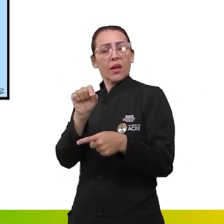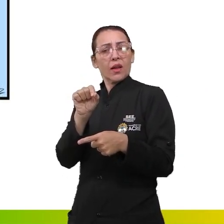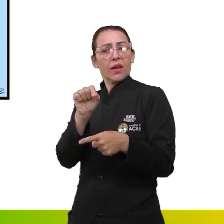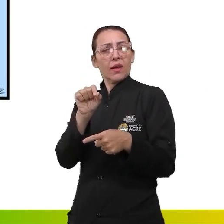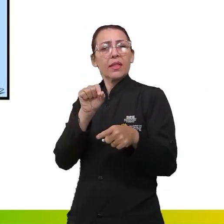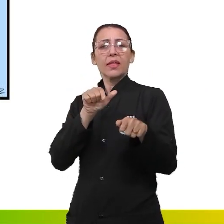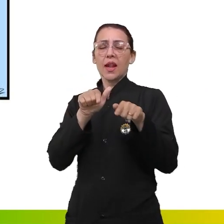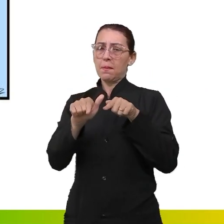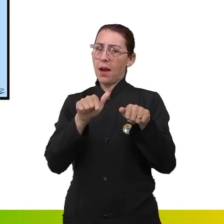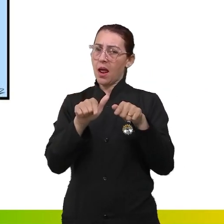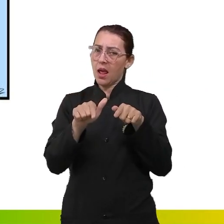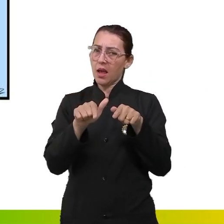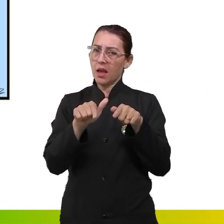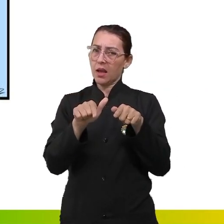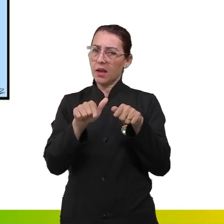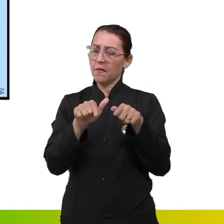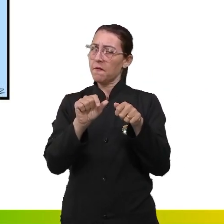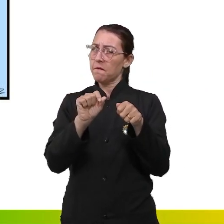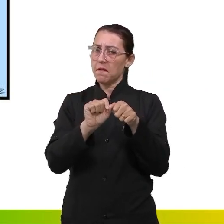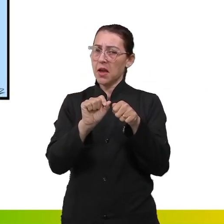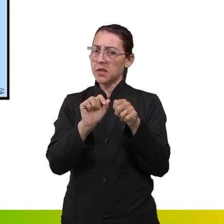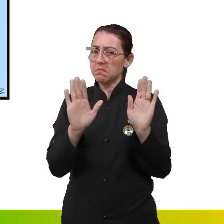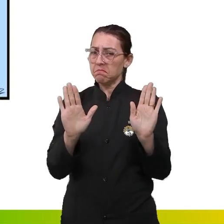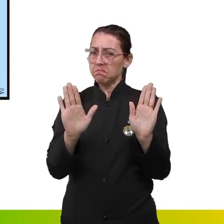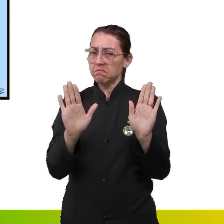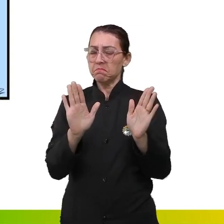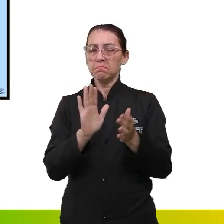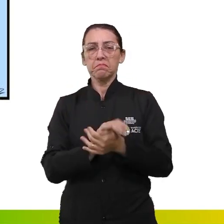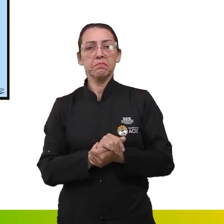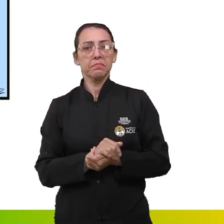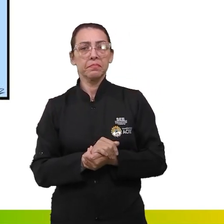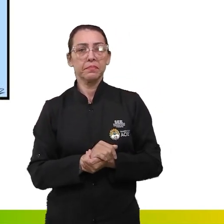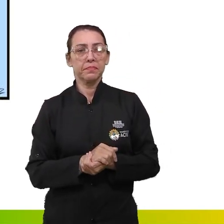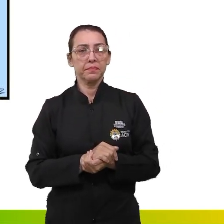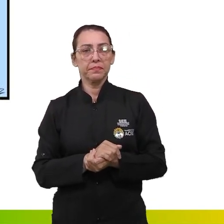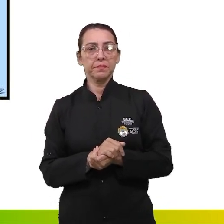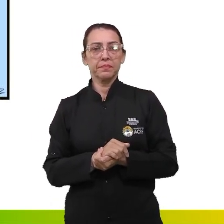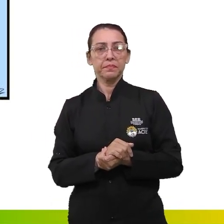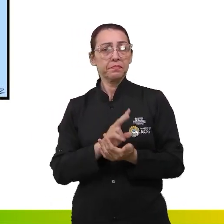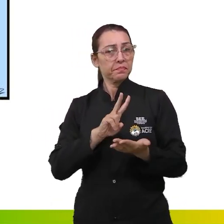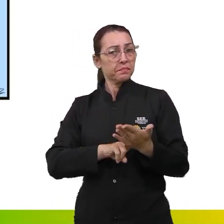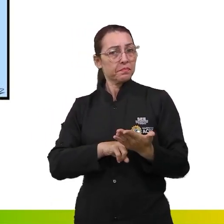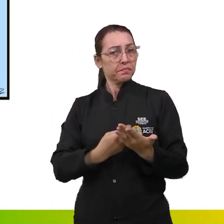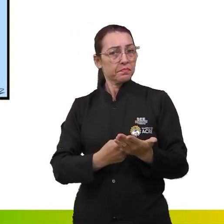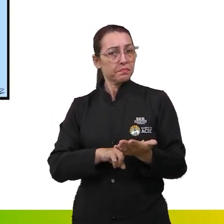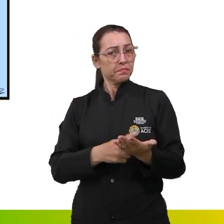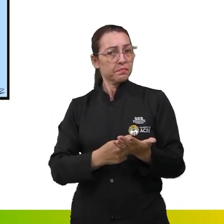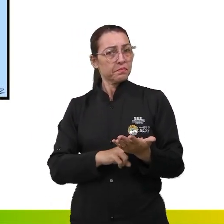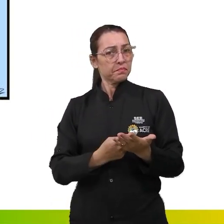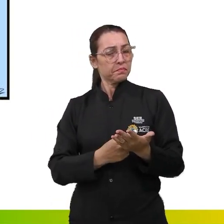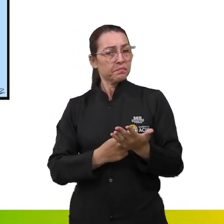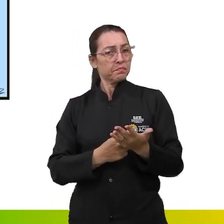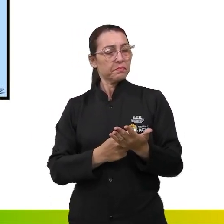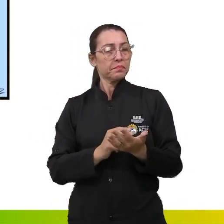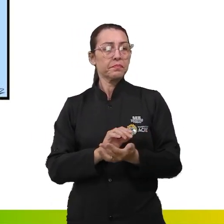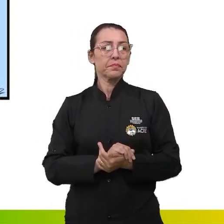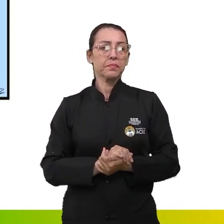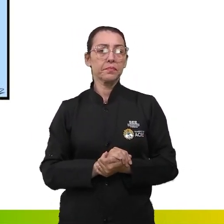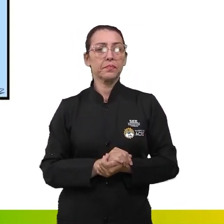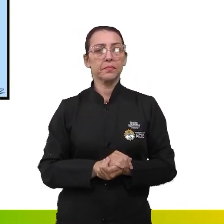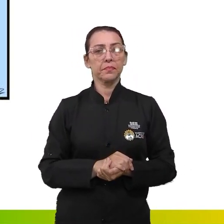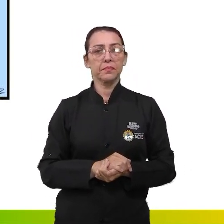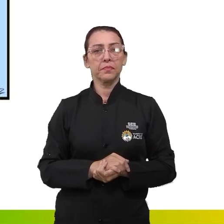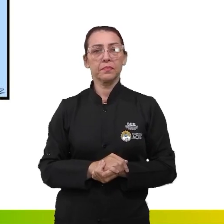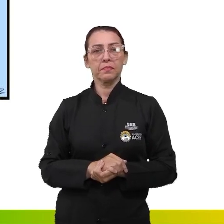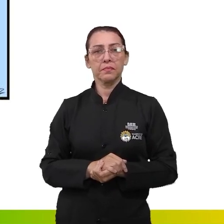quer dizer o que você faz da vida, é mais ou menos isso, tá, galera? Uma tradução bem esdrúxula, assim, bem literal. O que você faz da